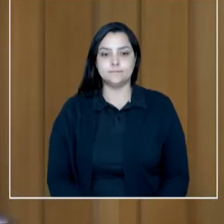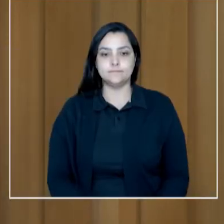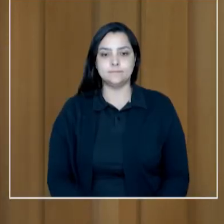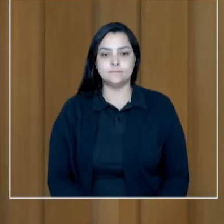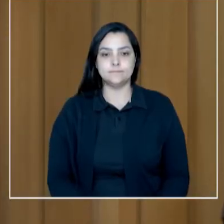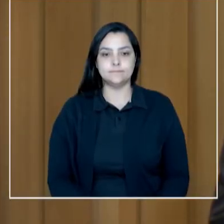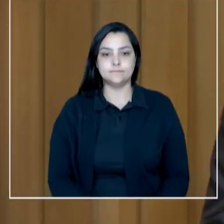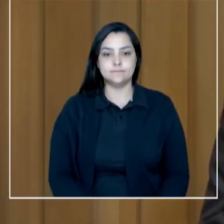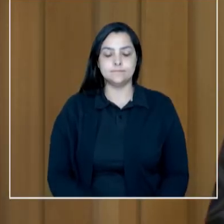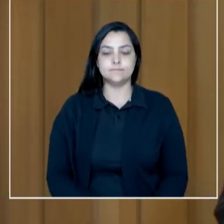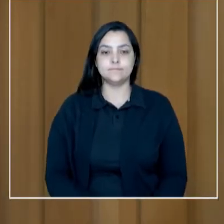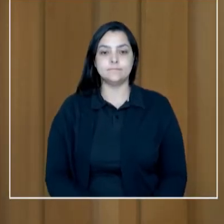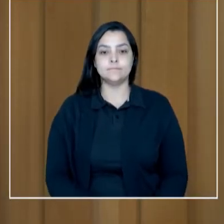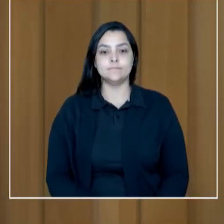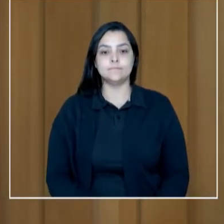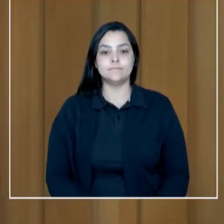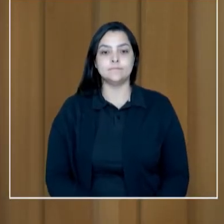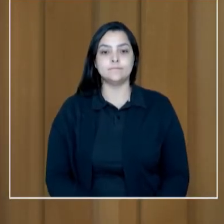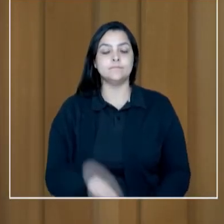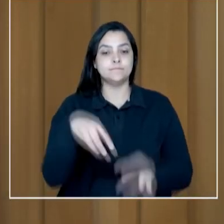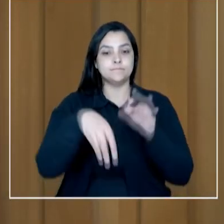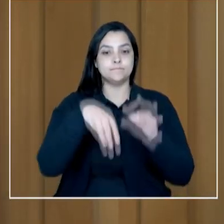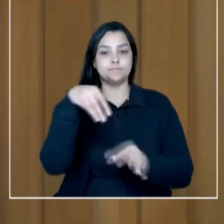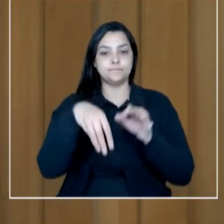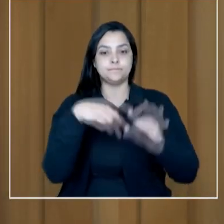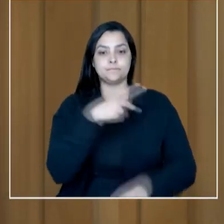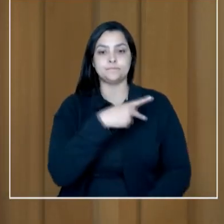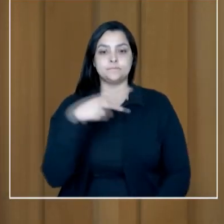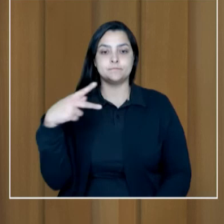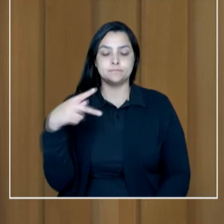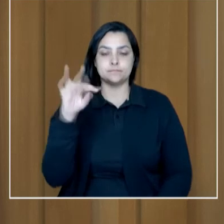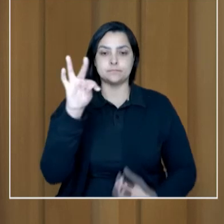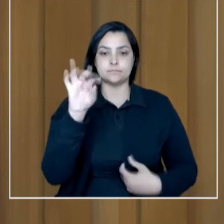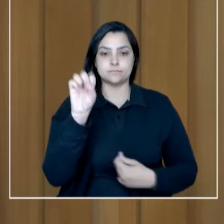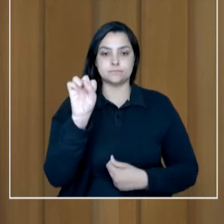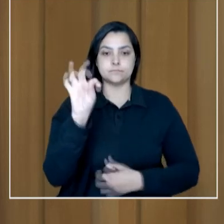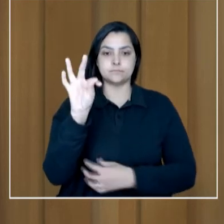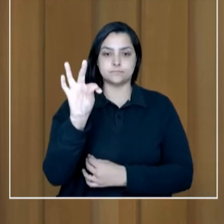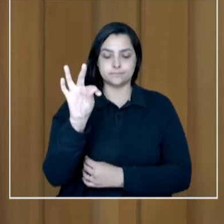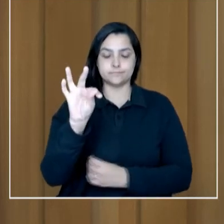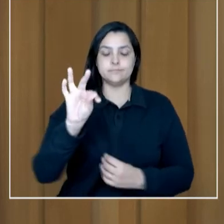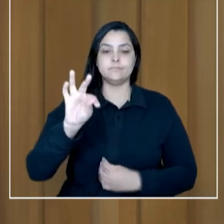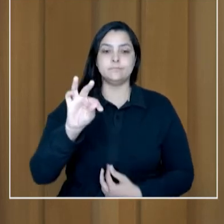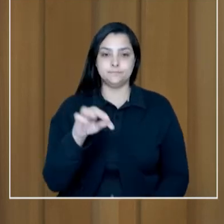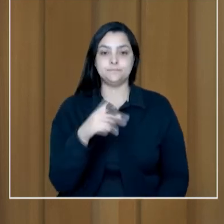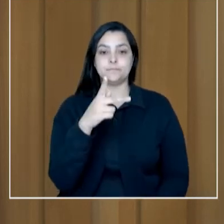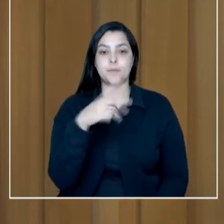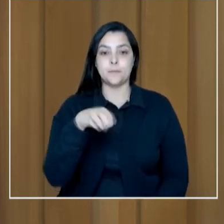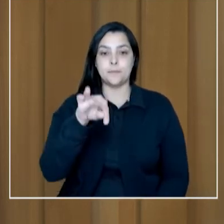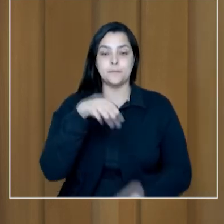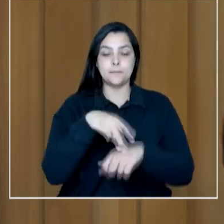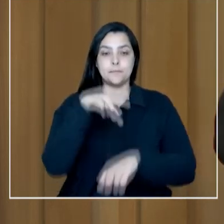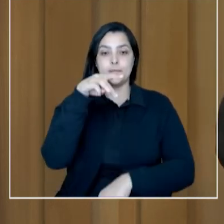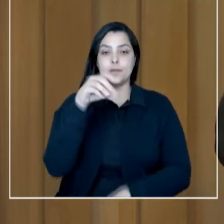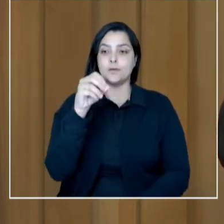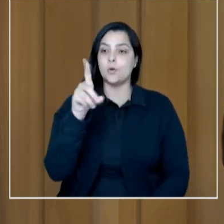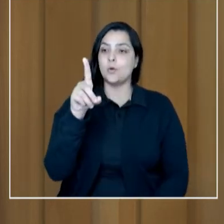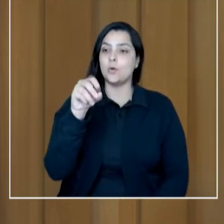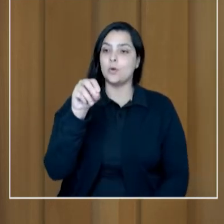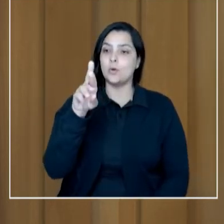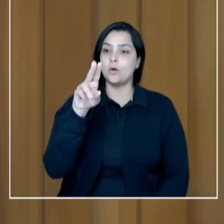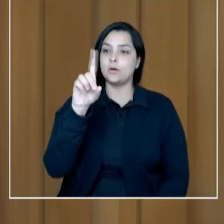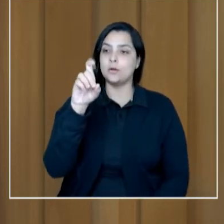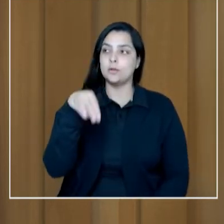Ato do excelentíssimo senhor ministro, presidente do Tribunal Superior do Trabalho e grão-mestre da Ordem do Mérito Judiciário